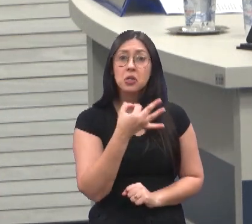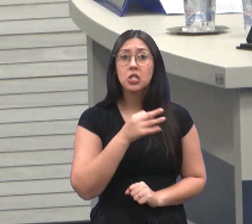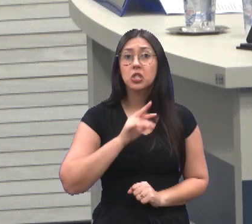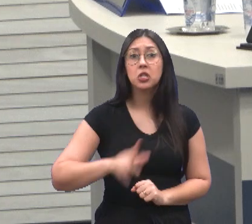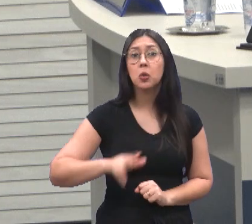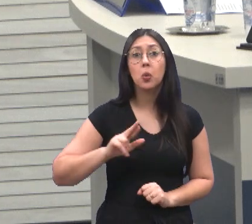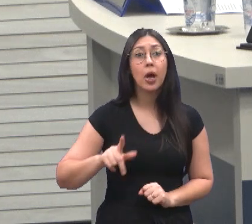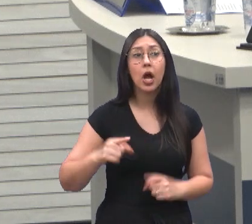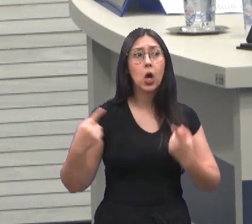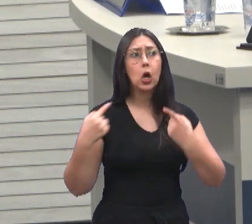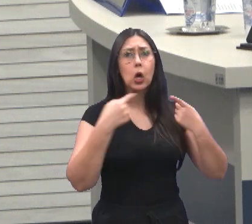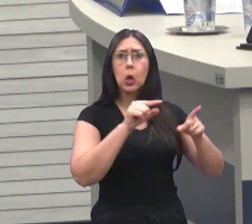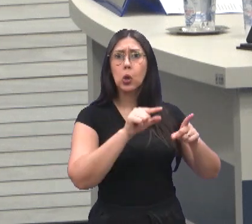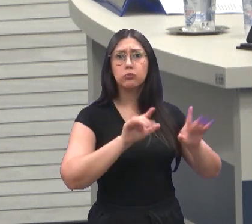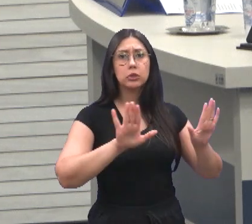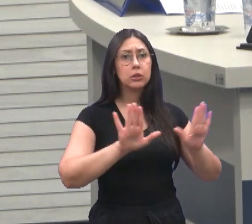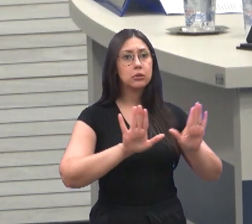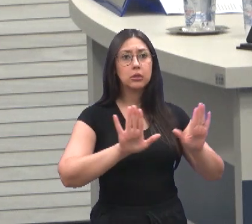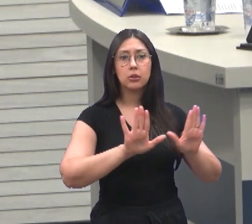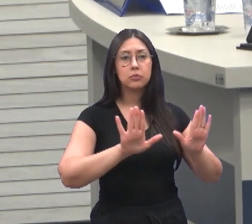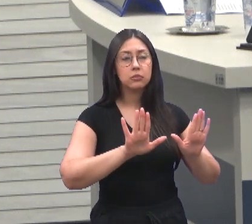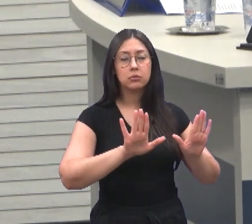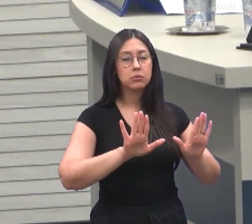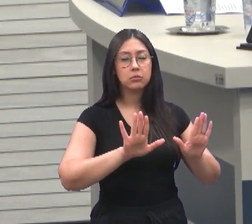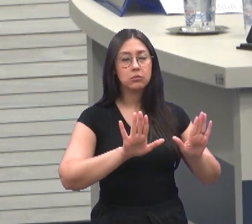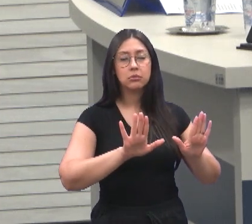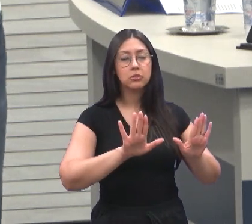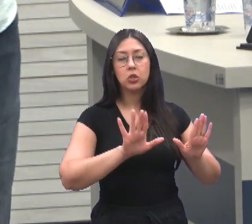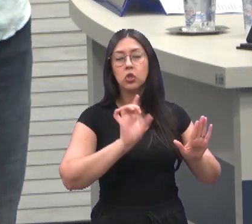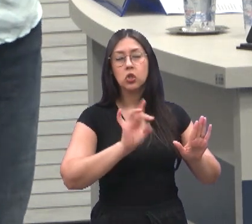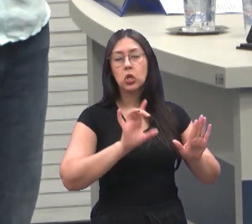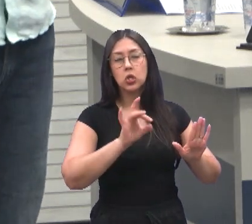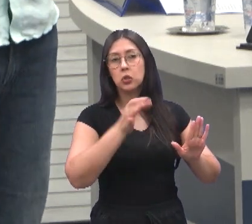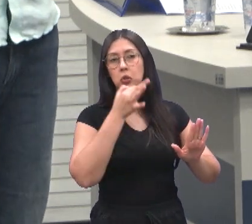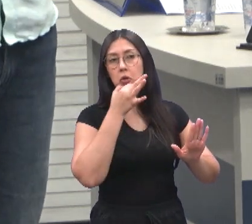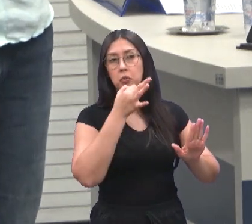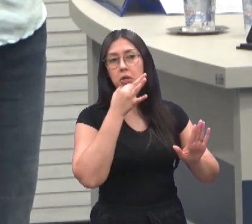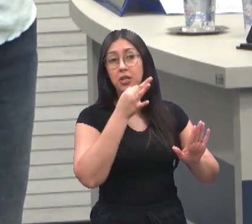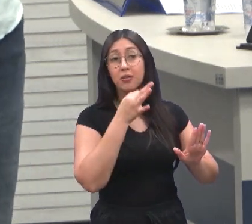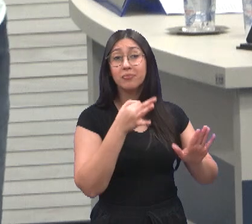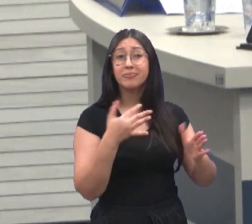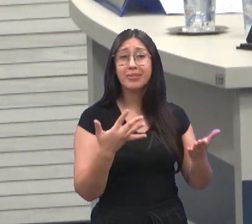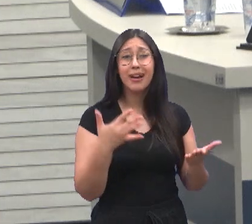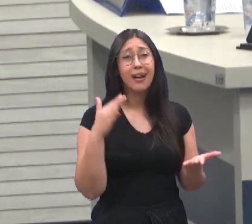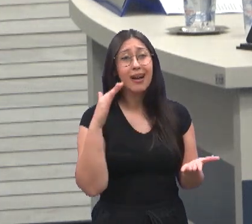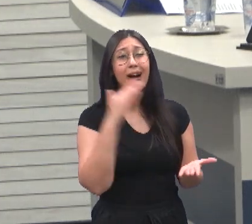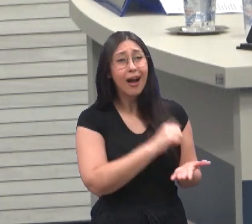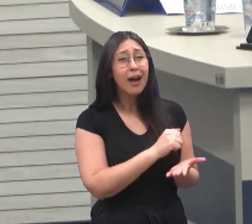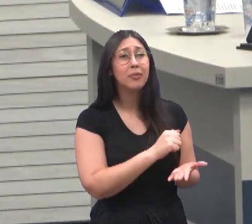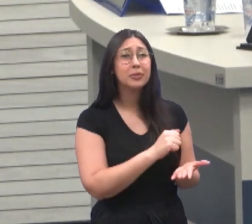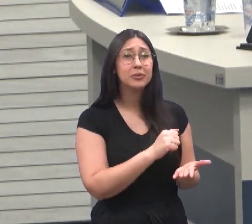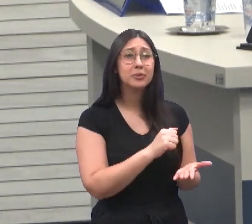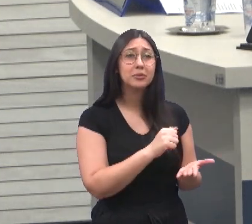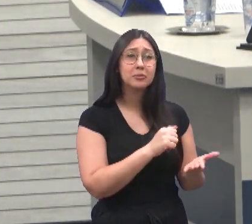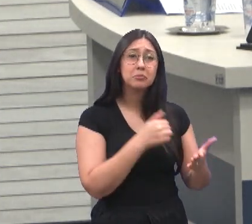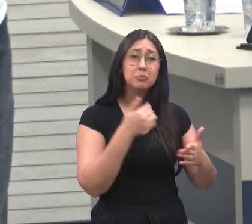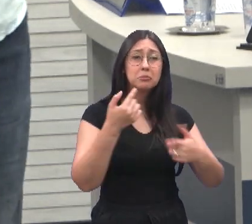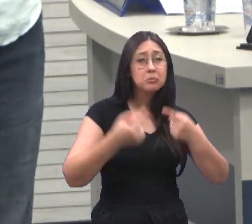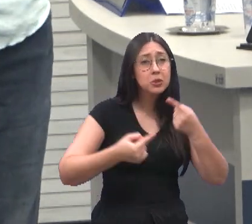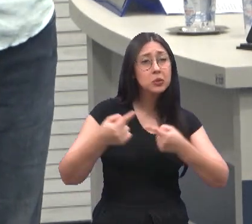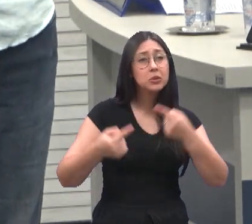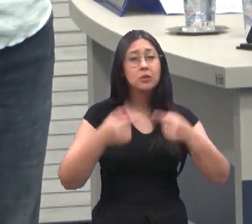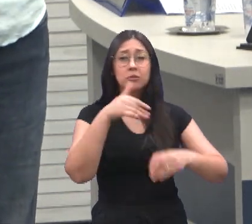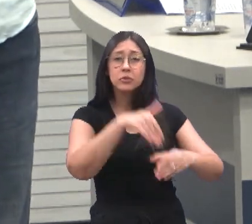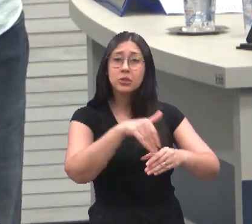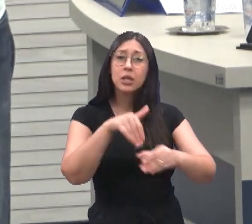de oposição, tá, líder? É uma sugestão para a gente dar agilidade no processo de discussão, de